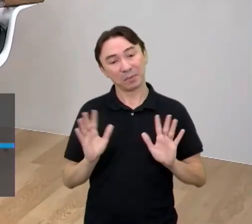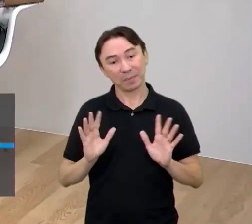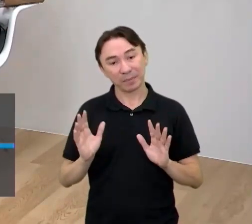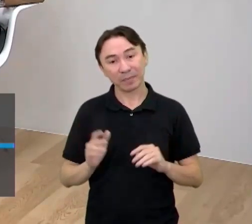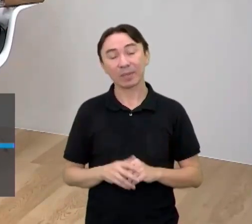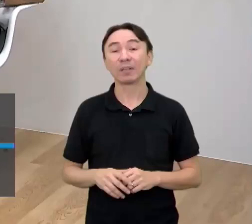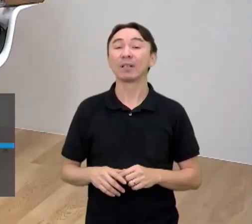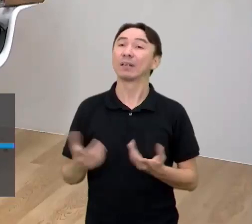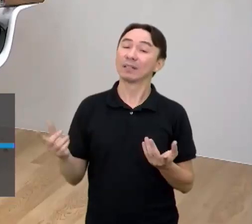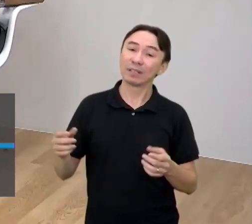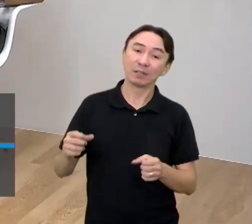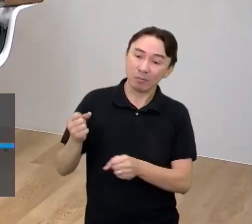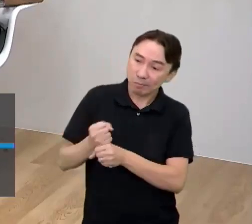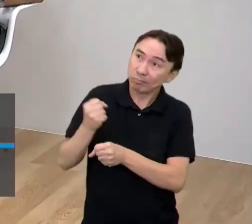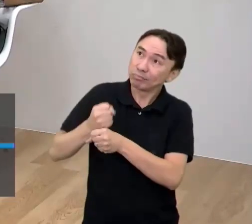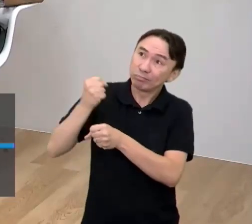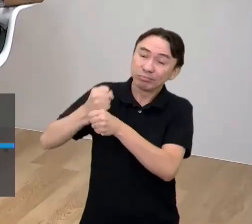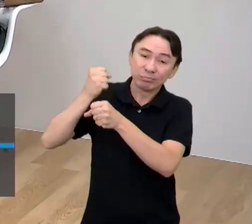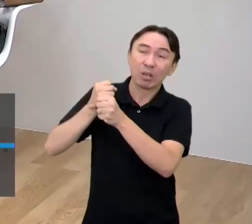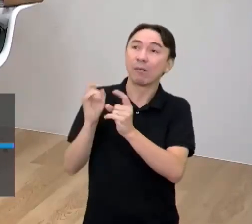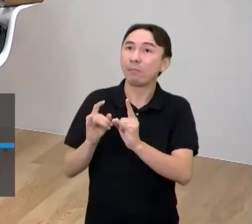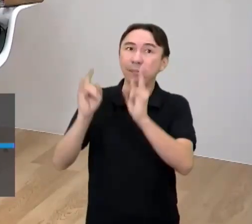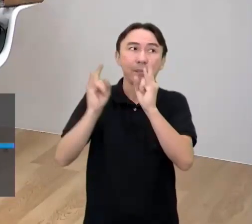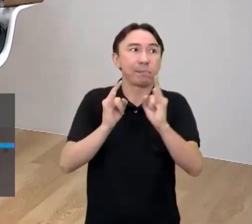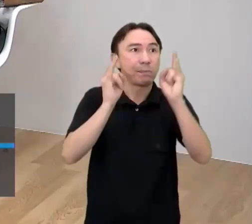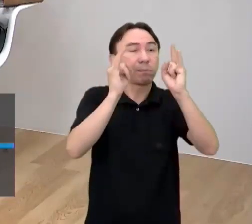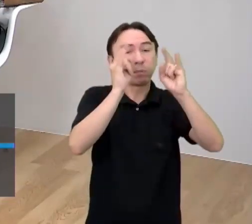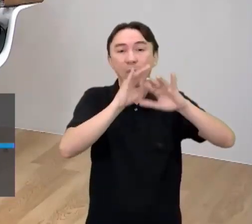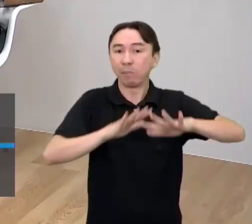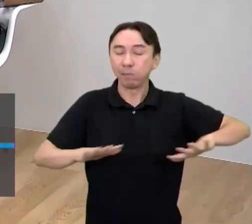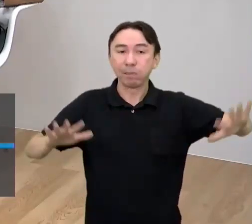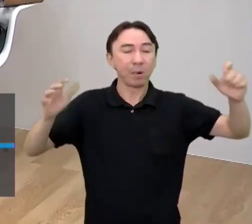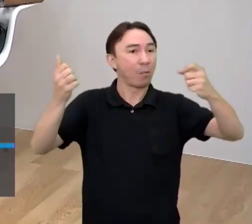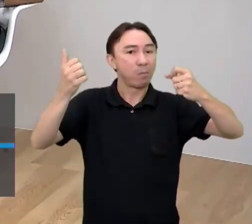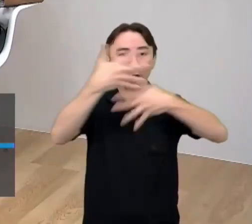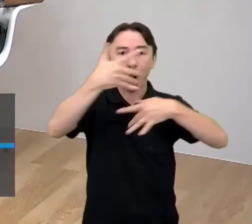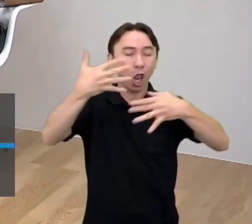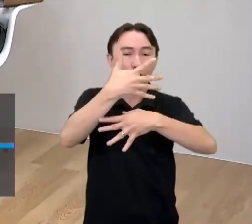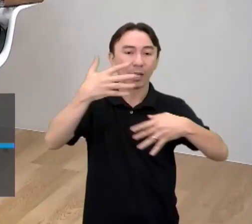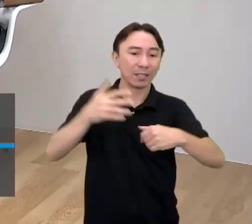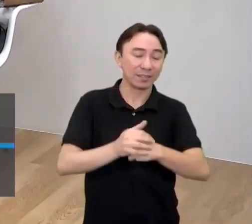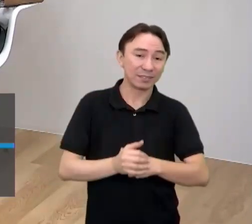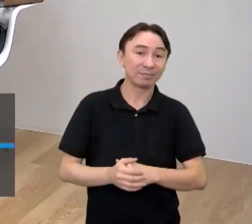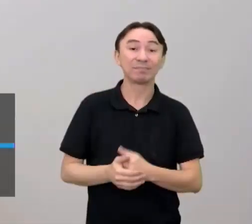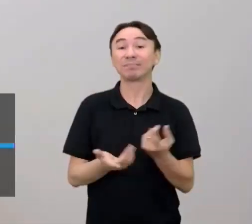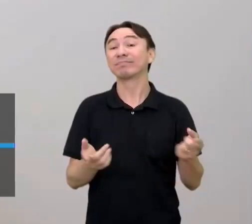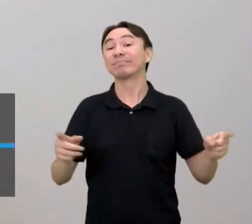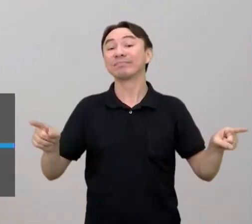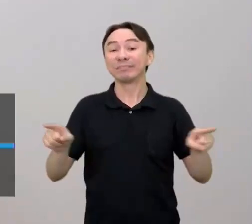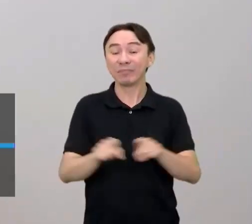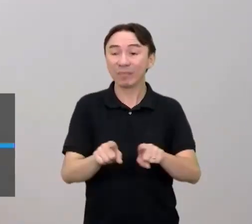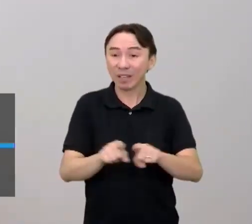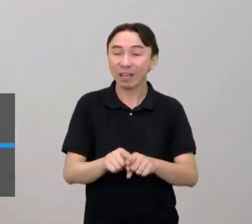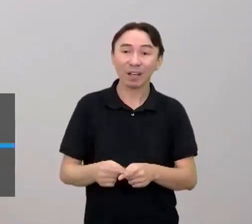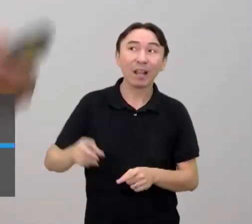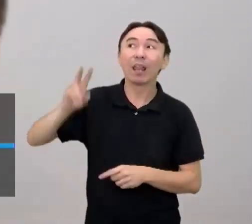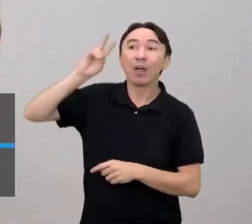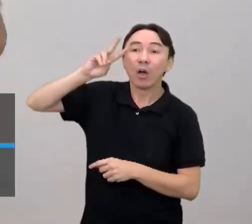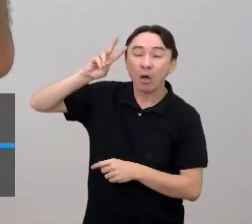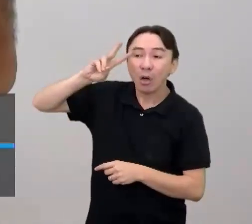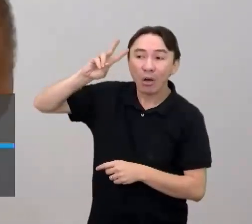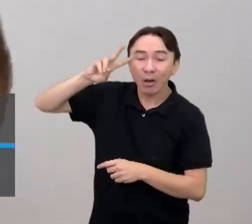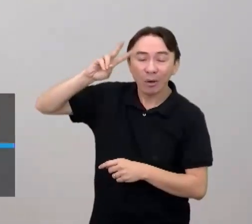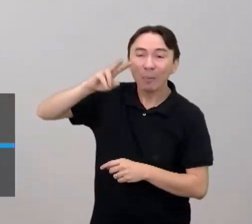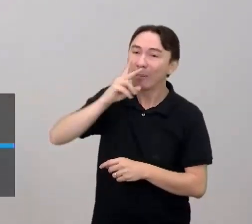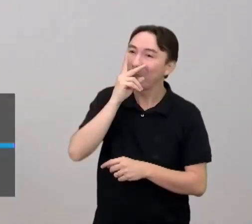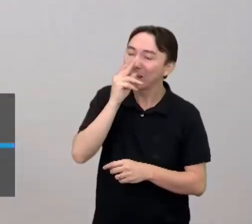se construiu essa cidade e, junto com ela, muitas vezes foi apagada também essa memória que os tupis já